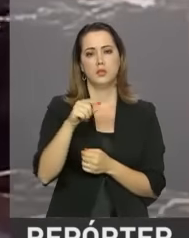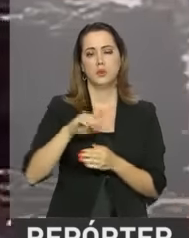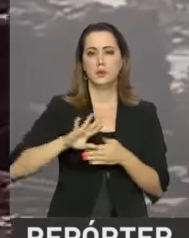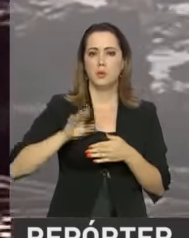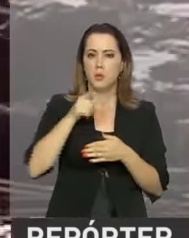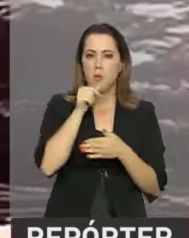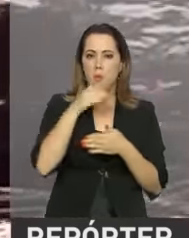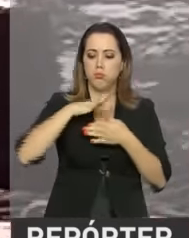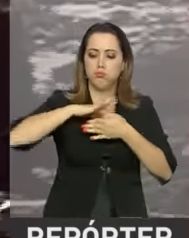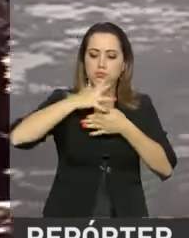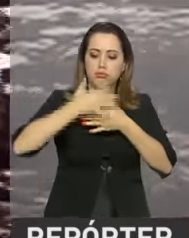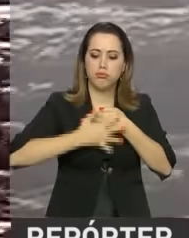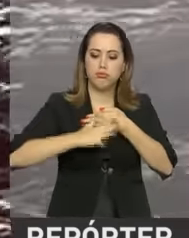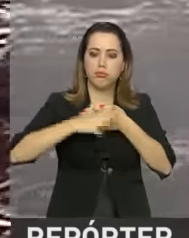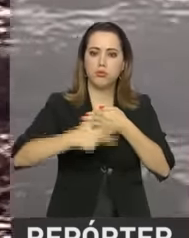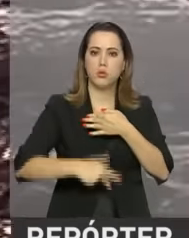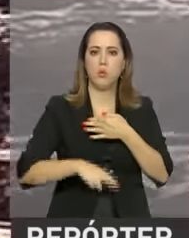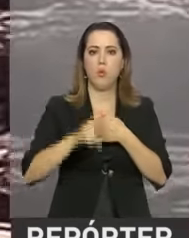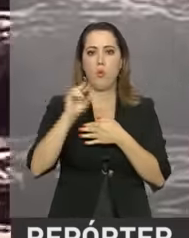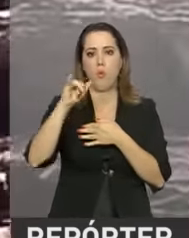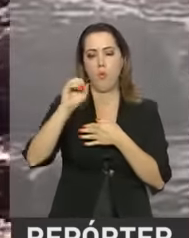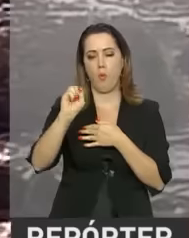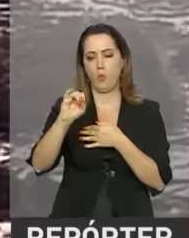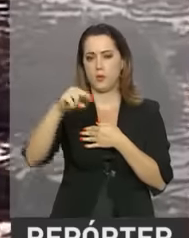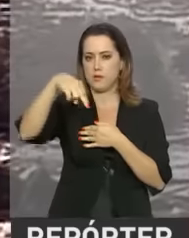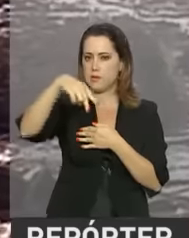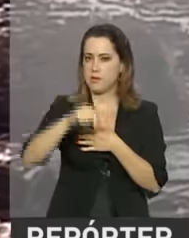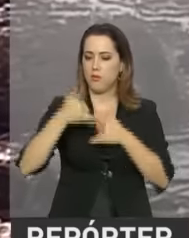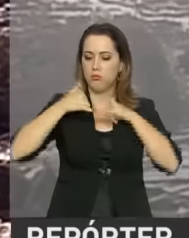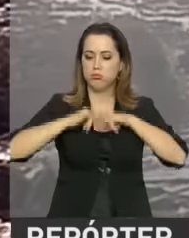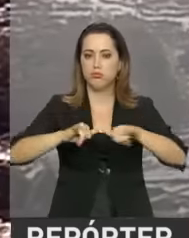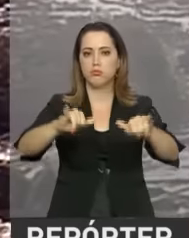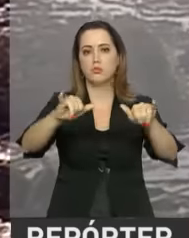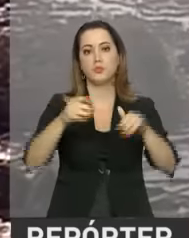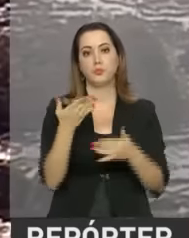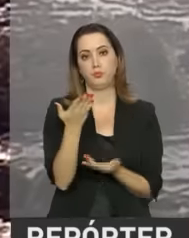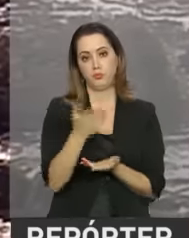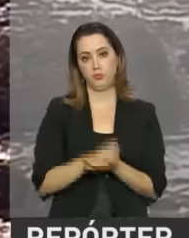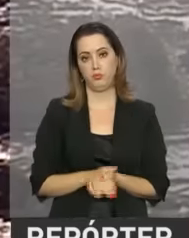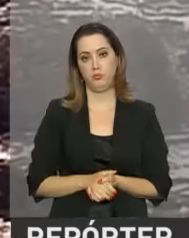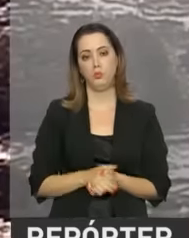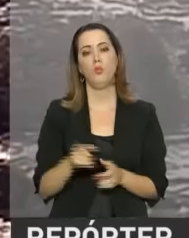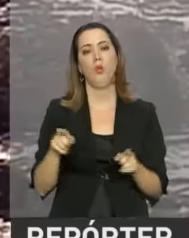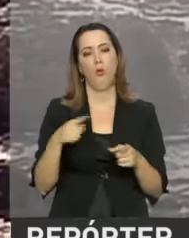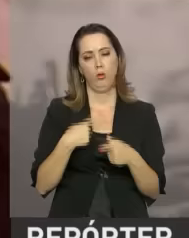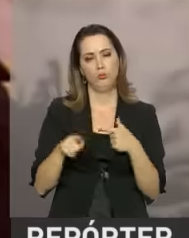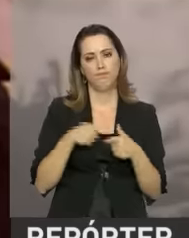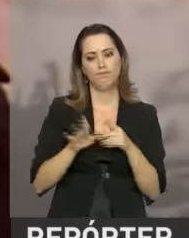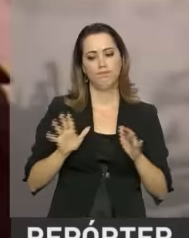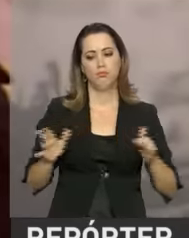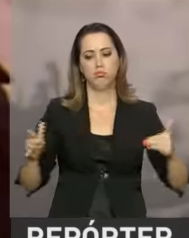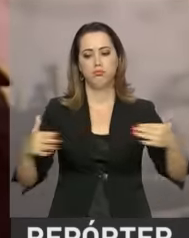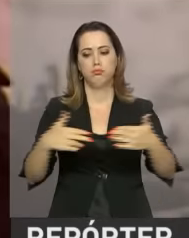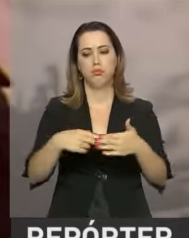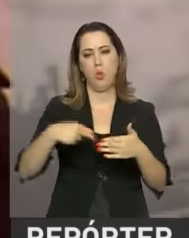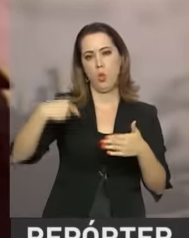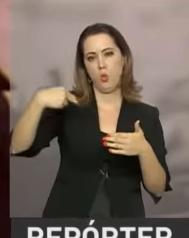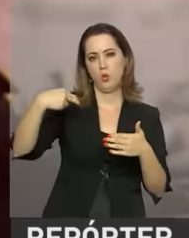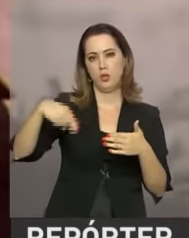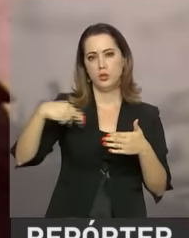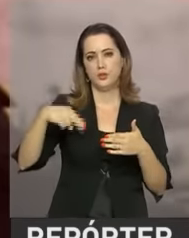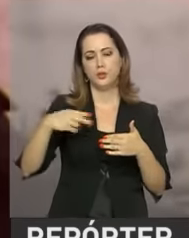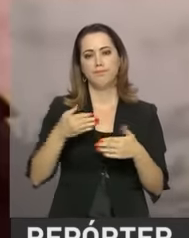a retirada da Lama acumulada no reservatório da usina hidroelétrica Risoleta Neves o rompimento da barragem em novembro de